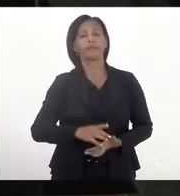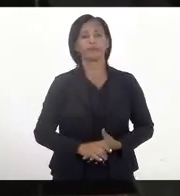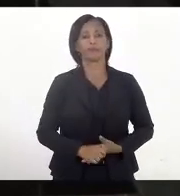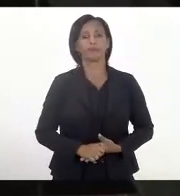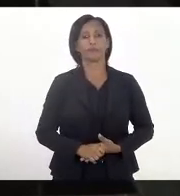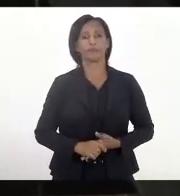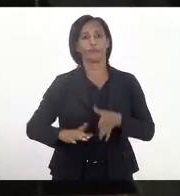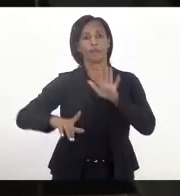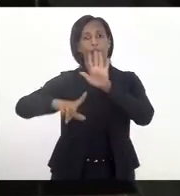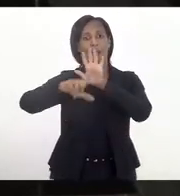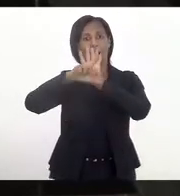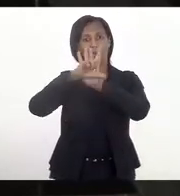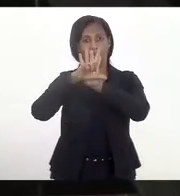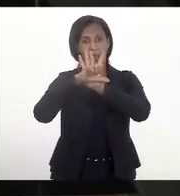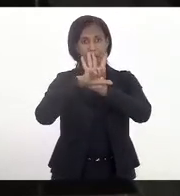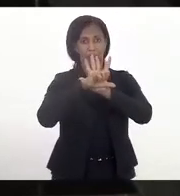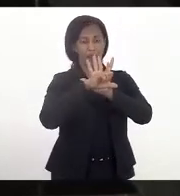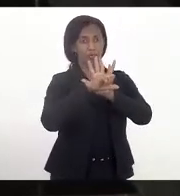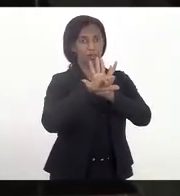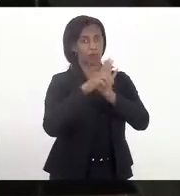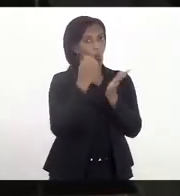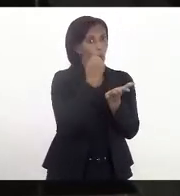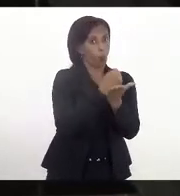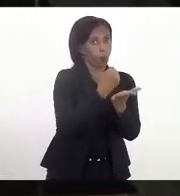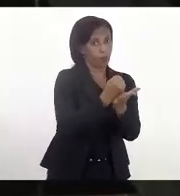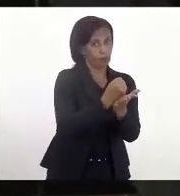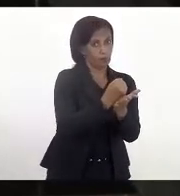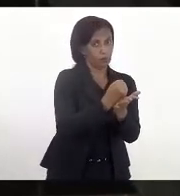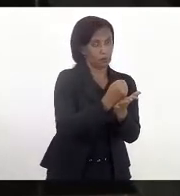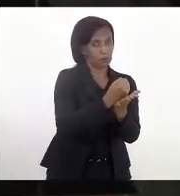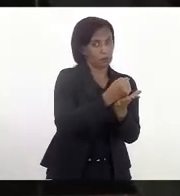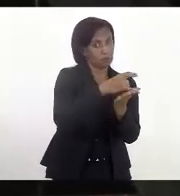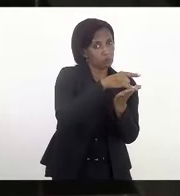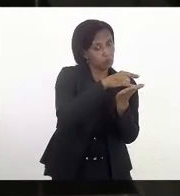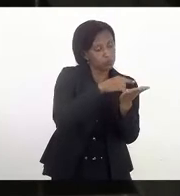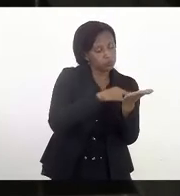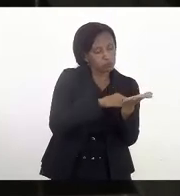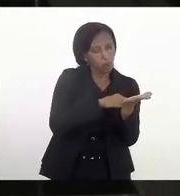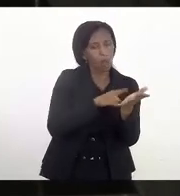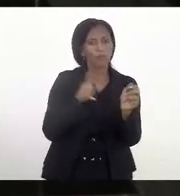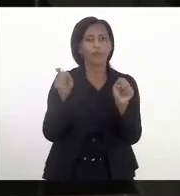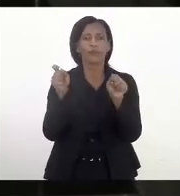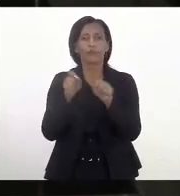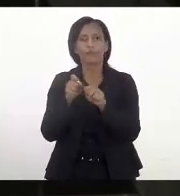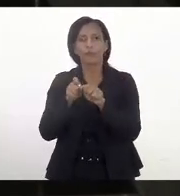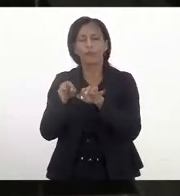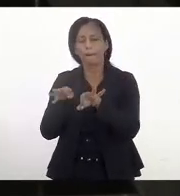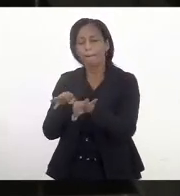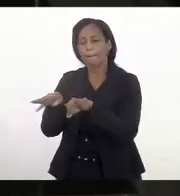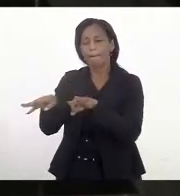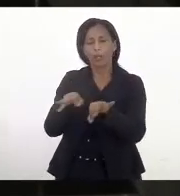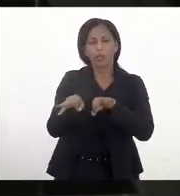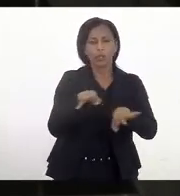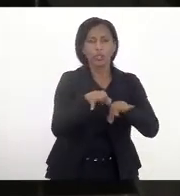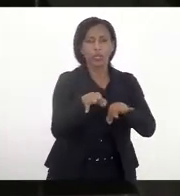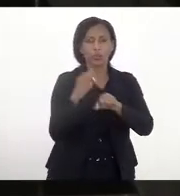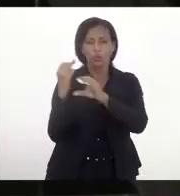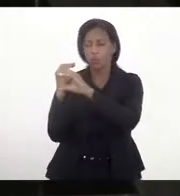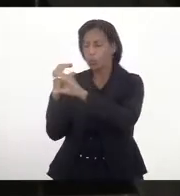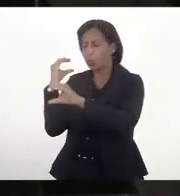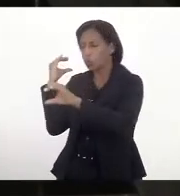a lei das licitações e contratos foi feito um projeto básico de engenharia